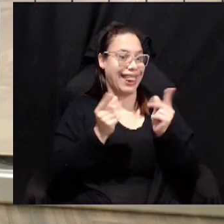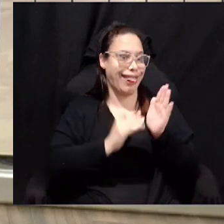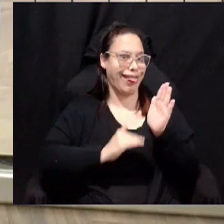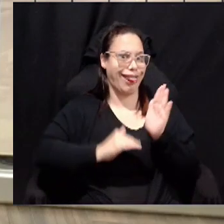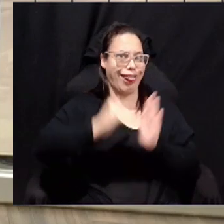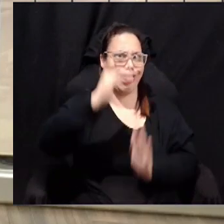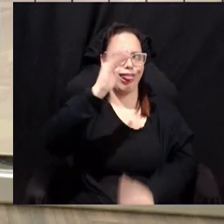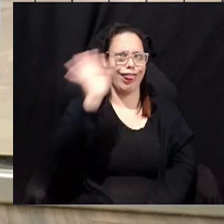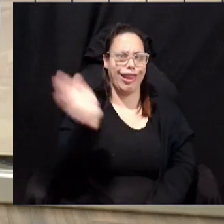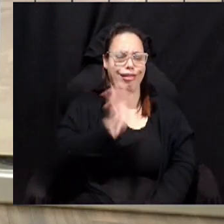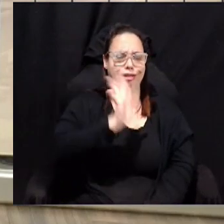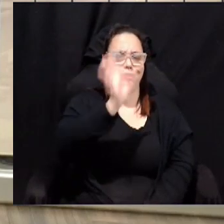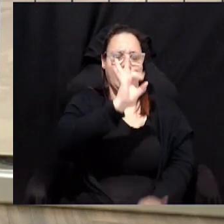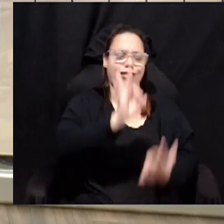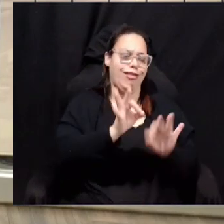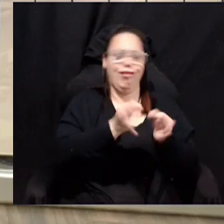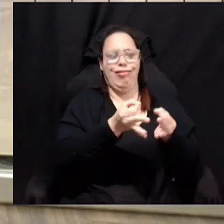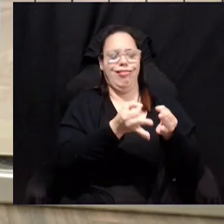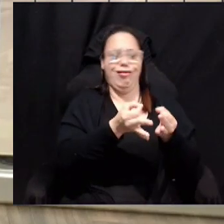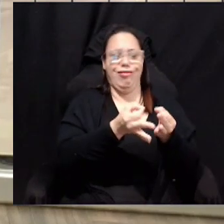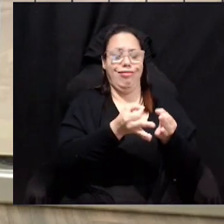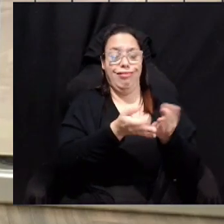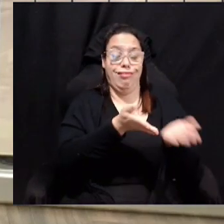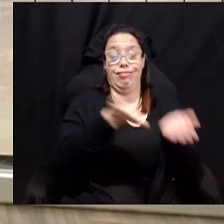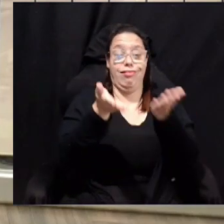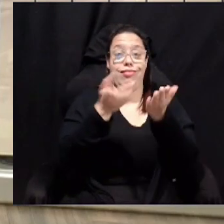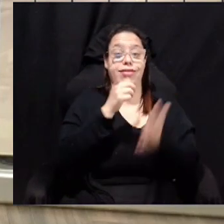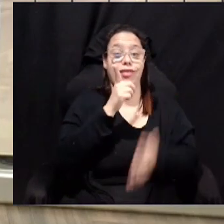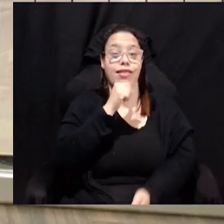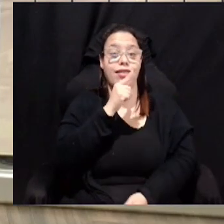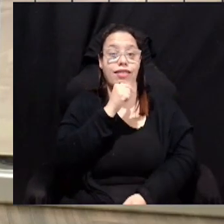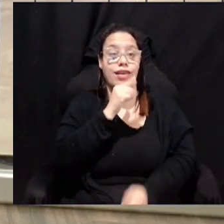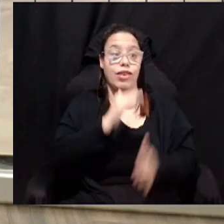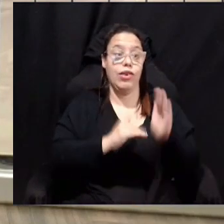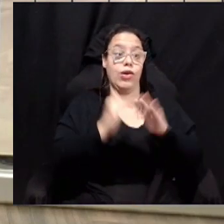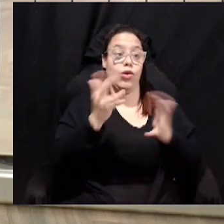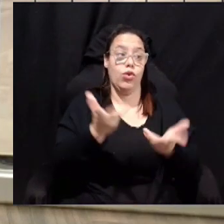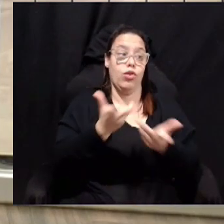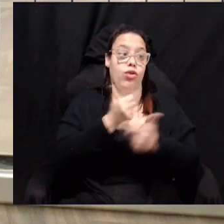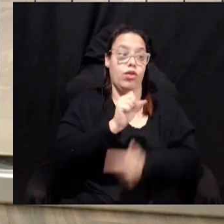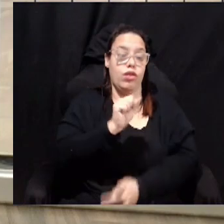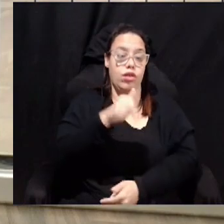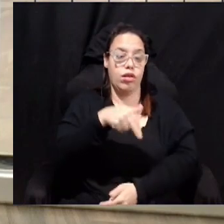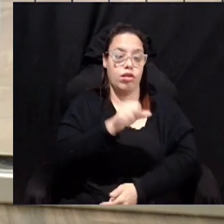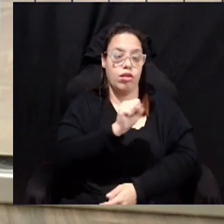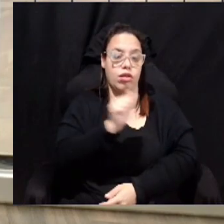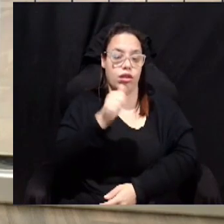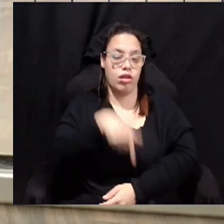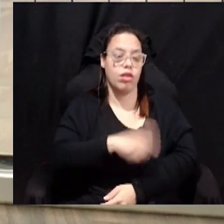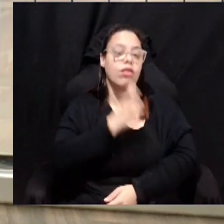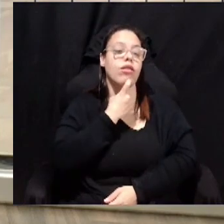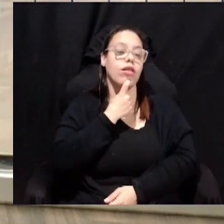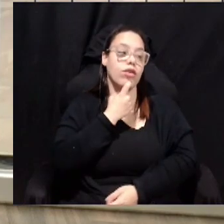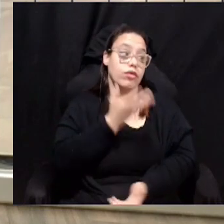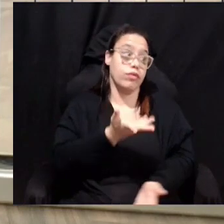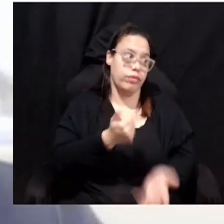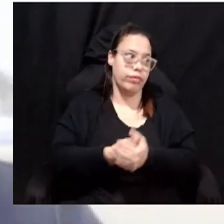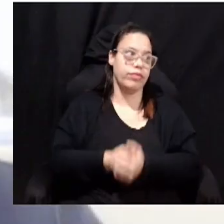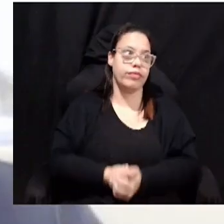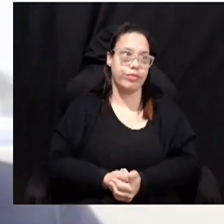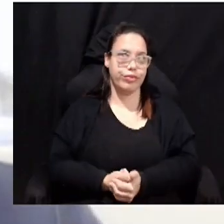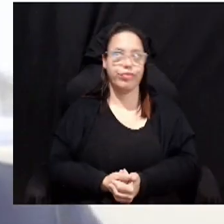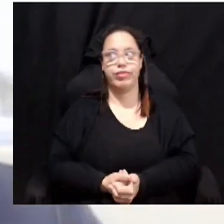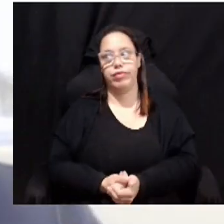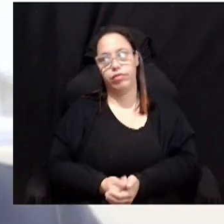simples assim a gente disponibilizar essa água nesse nível de qualidade que a Sanasa faz para a gente aqui em Campinas, né? Isso,